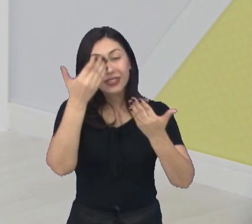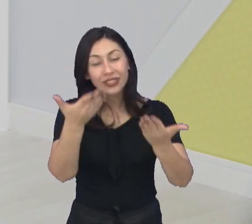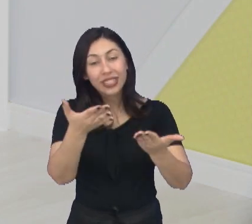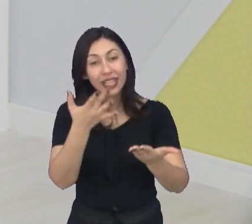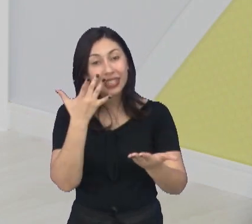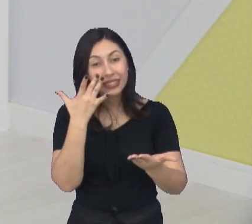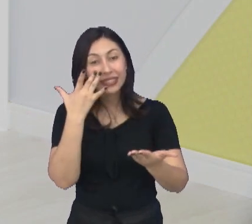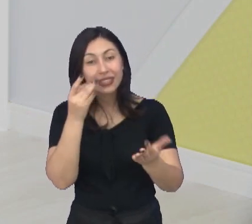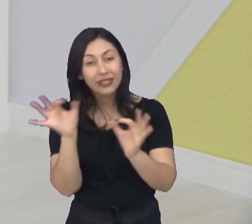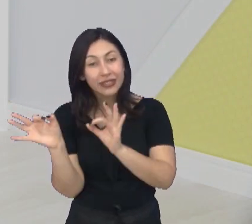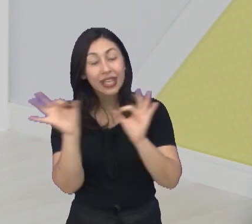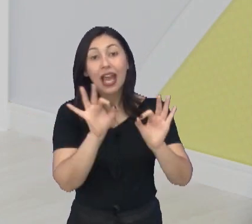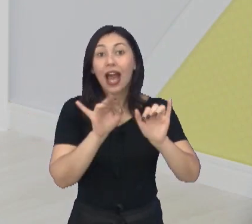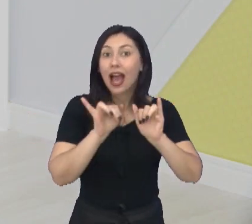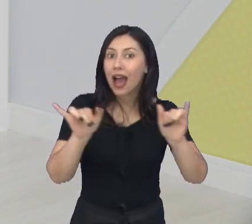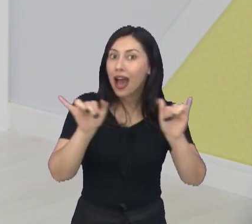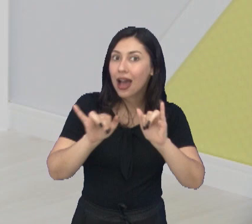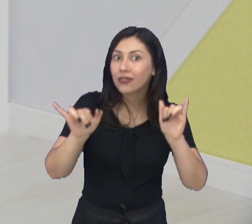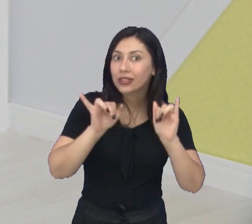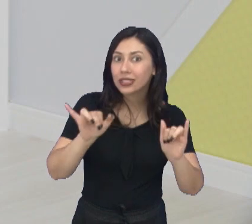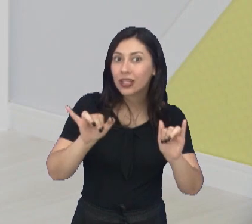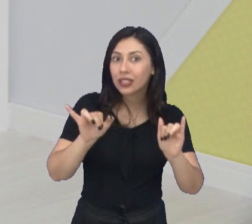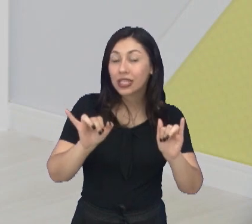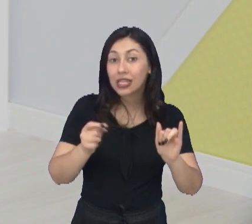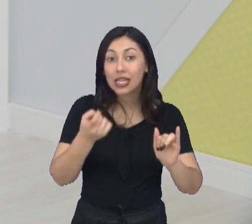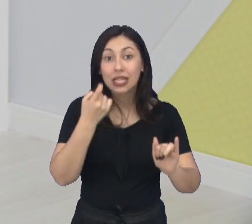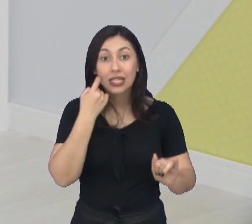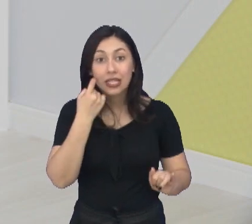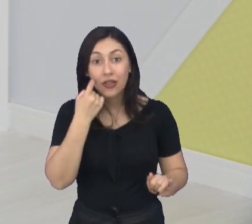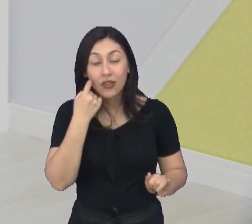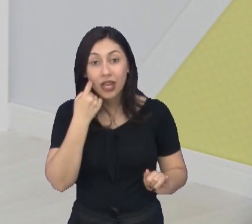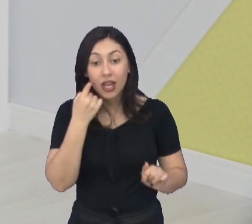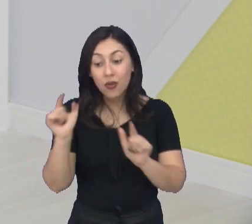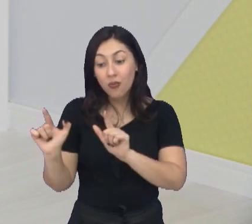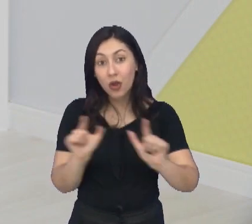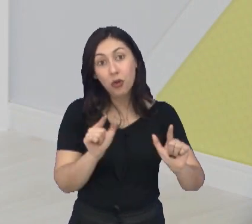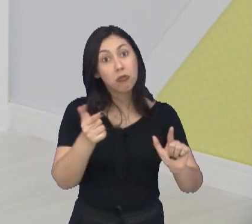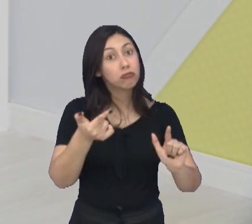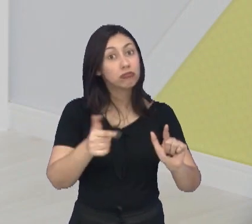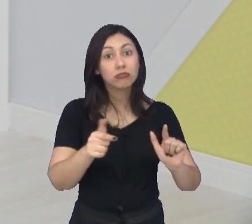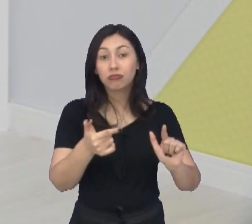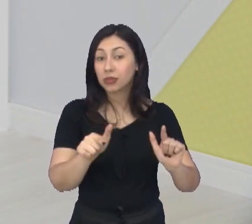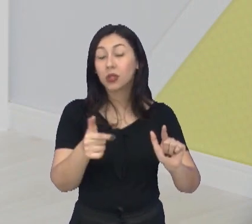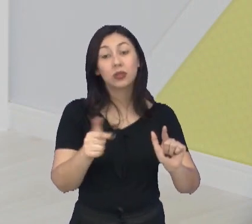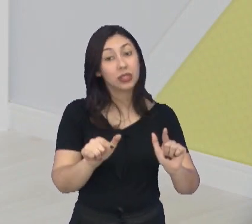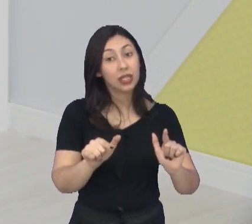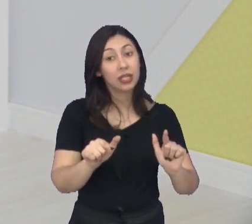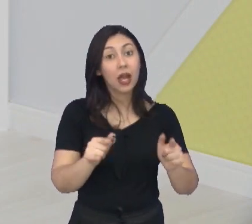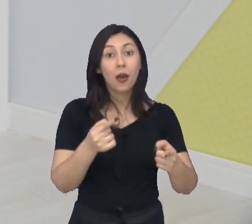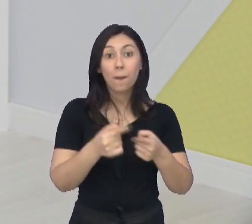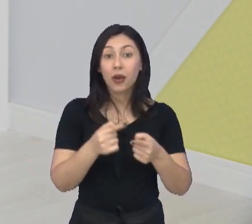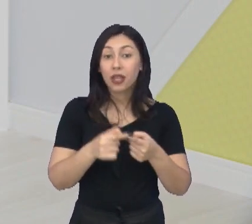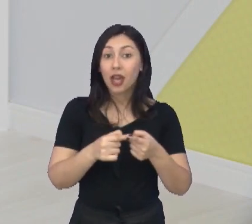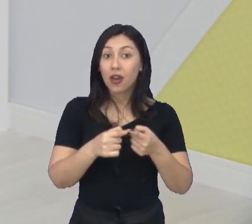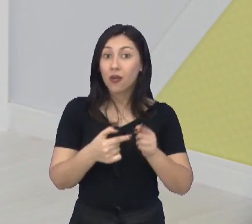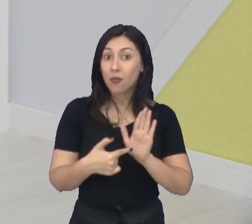sua paciência e avisando pra você que na próxima sexta-feira não teremos o nosso programa Hora do Esporte em virtude da